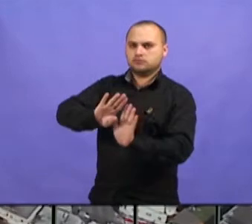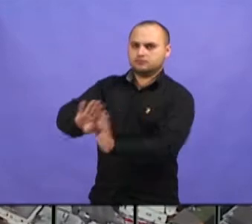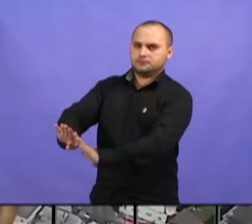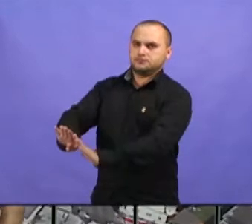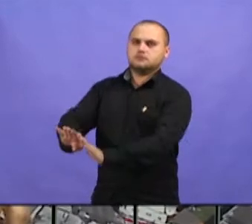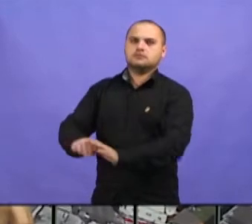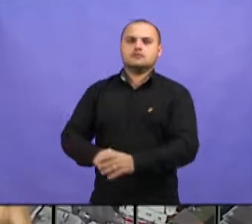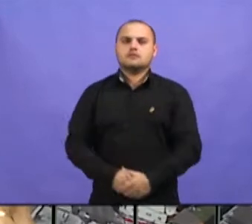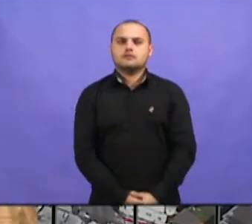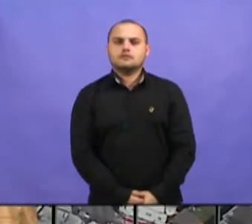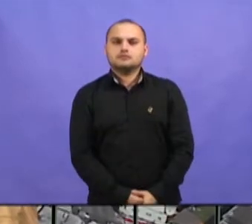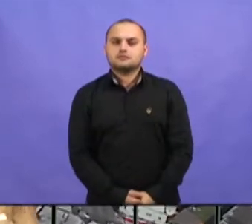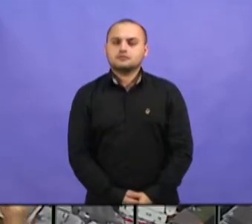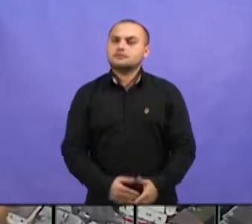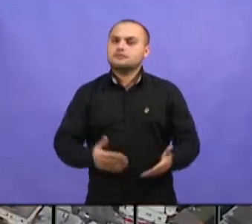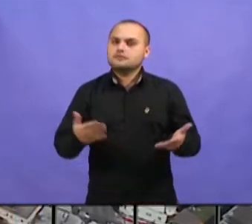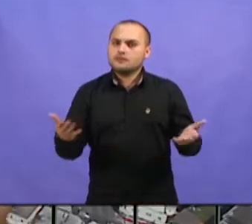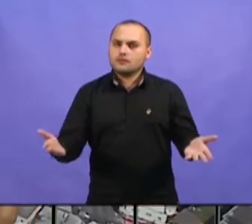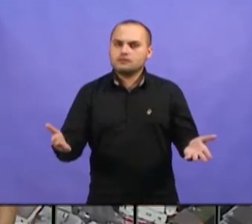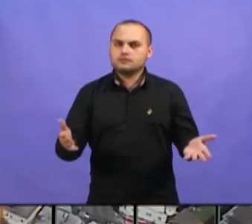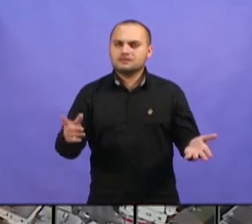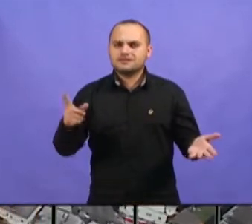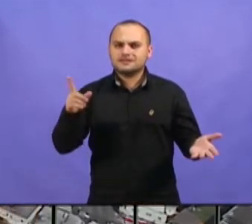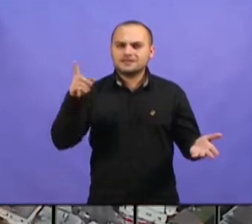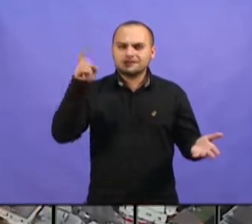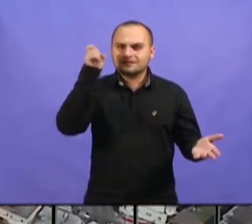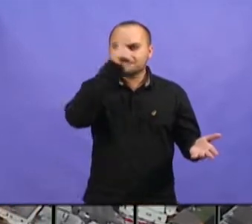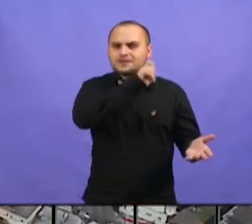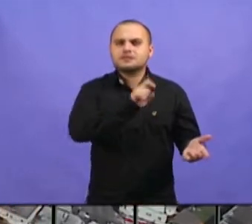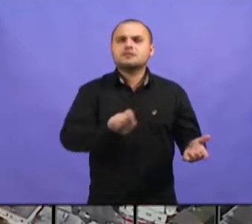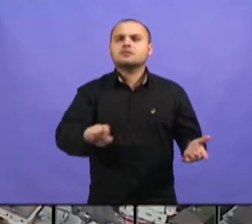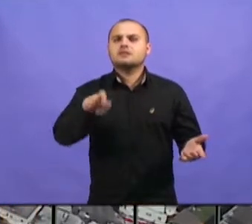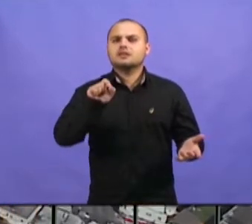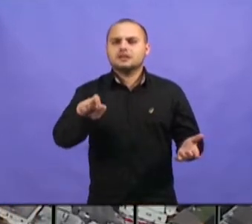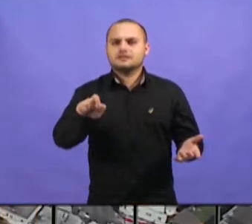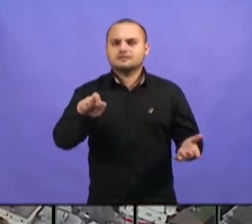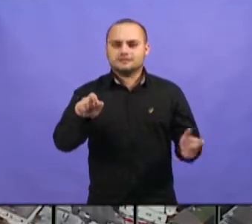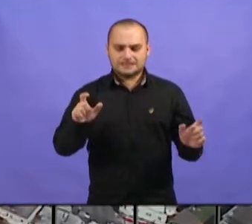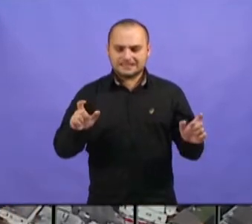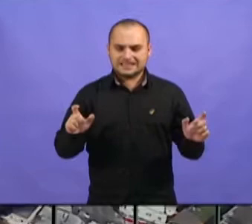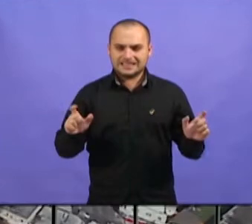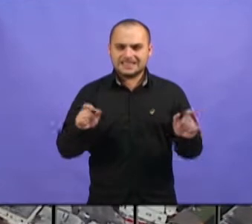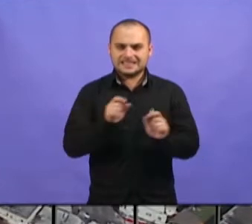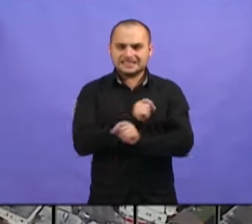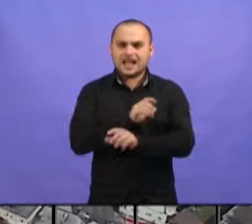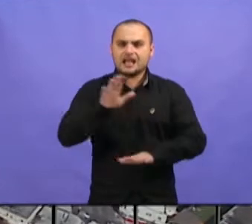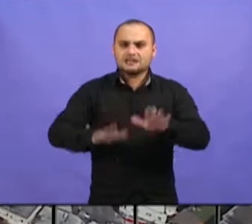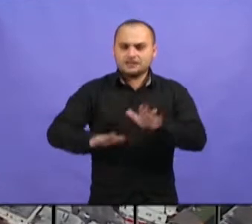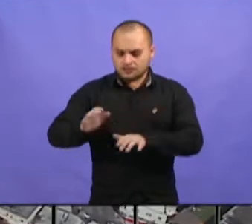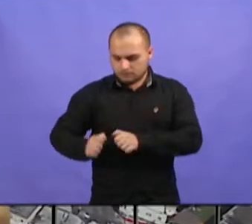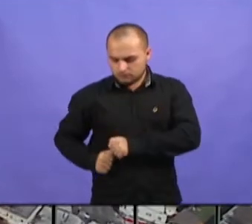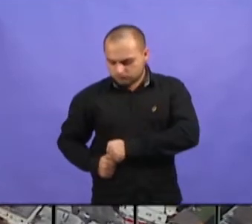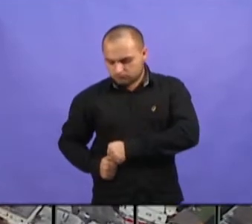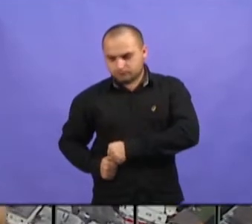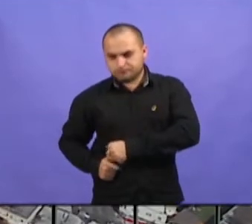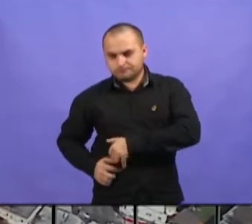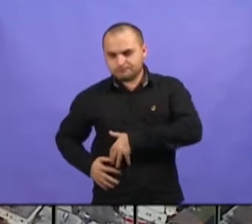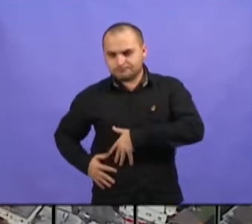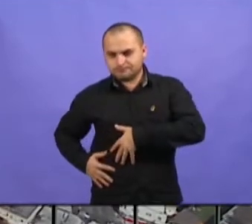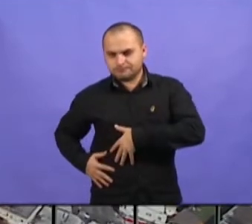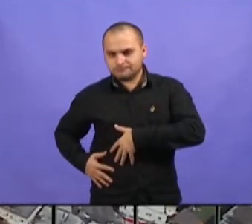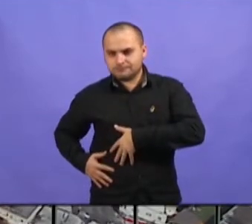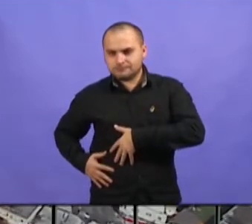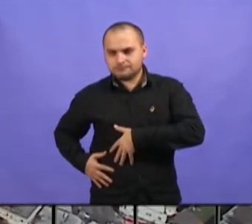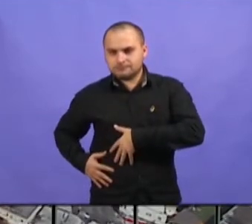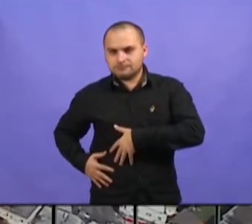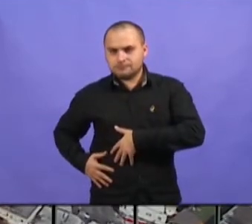substituto. E a dificuldade é se o câncer está muito espalhado, né? Então ele sai da região e